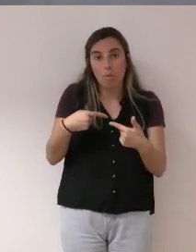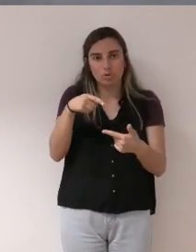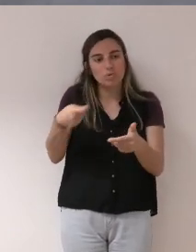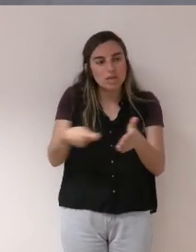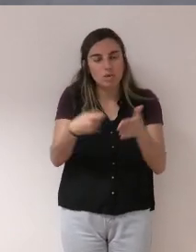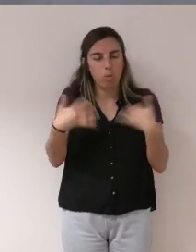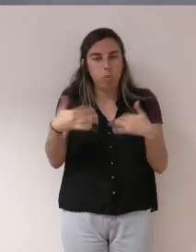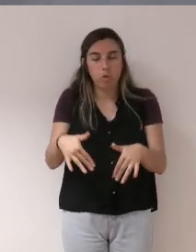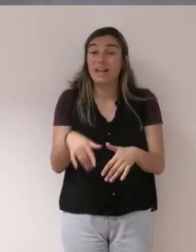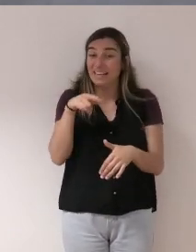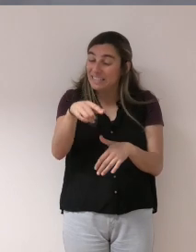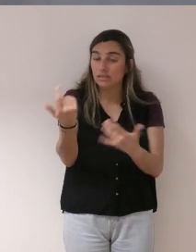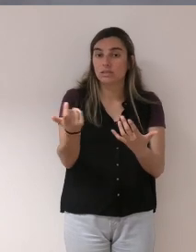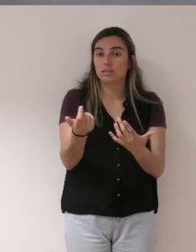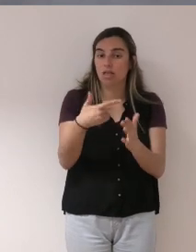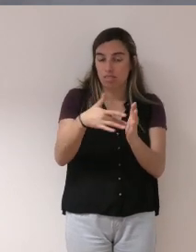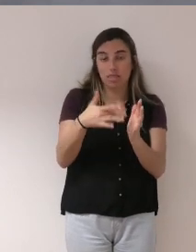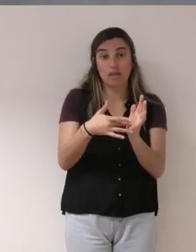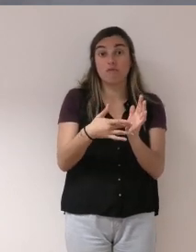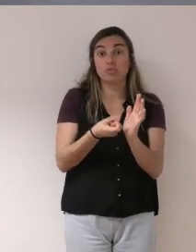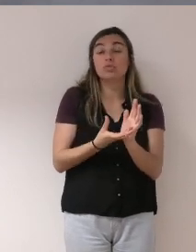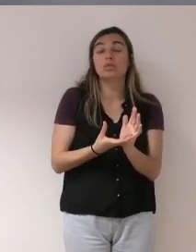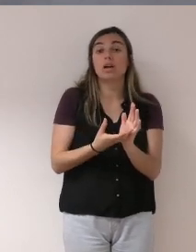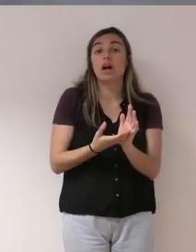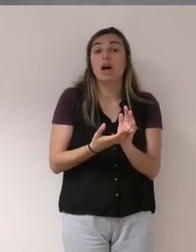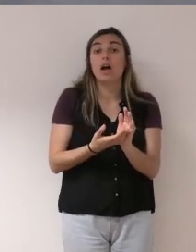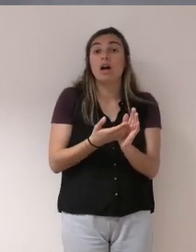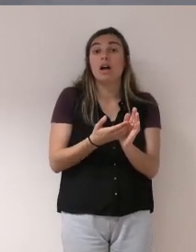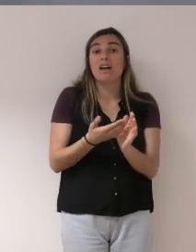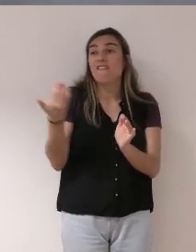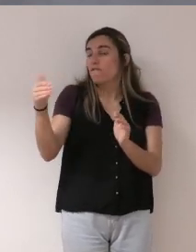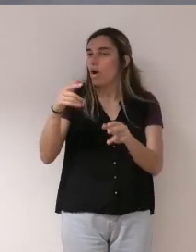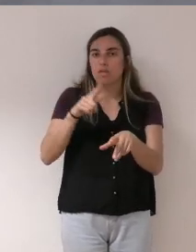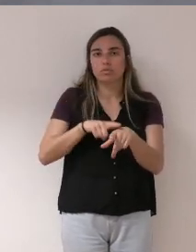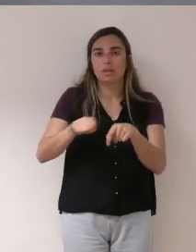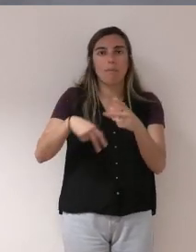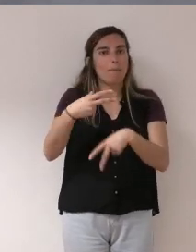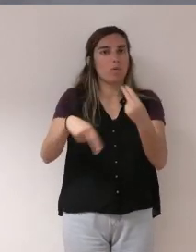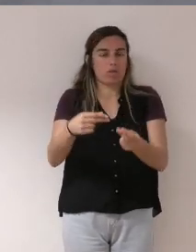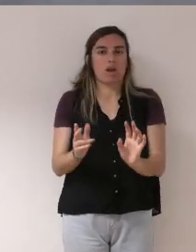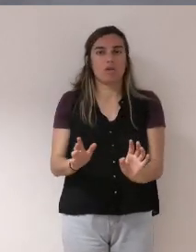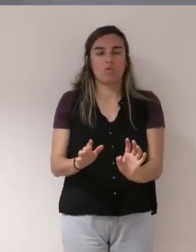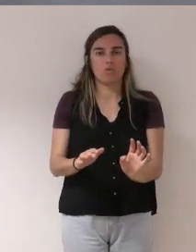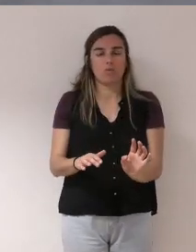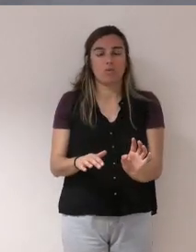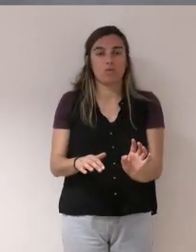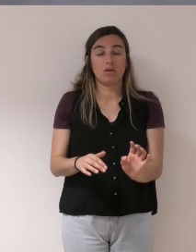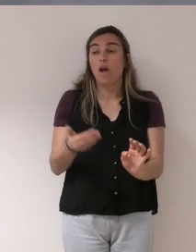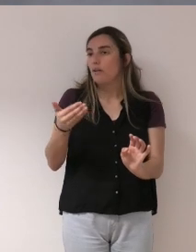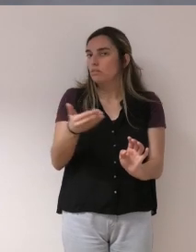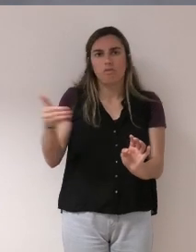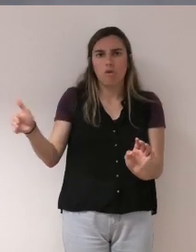de resto, são livros impensáveis, fora da modernidade, num sentido muito técnico.